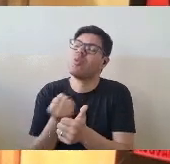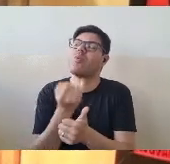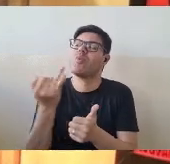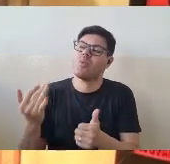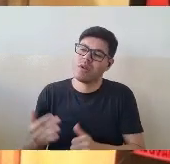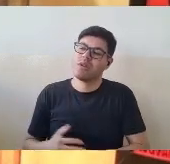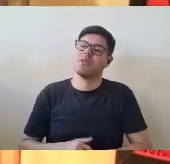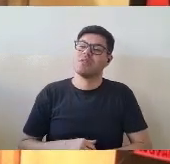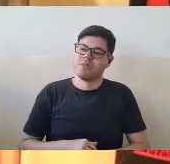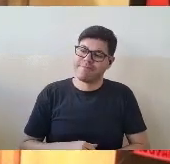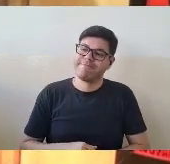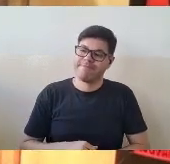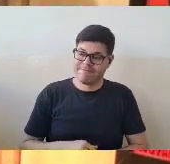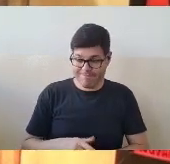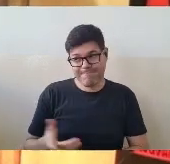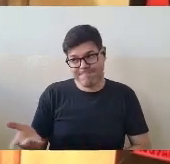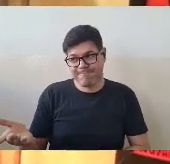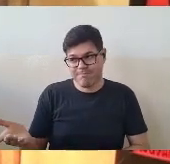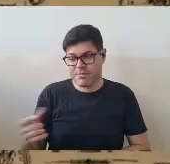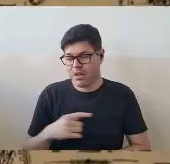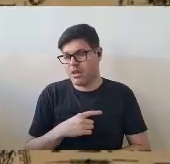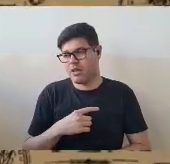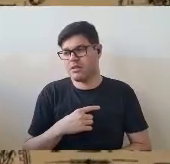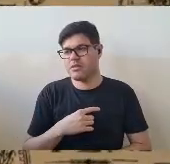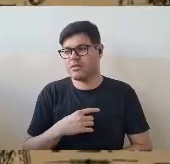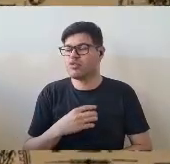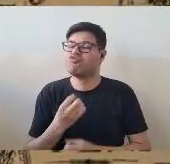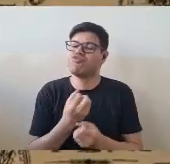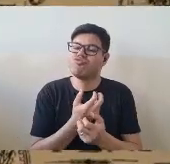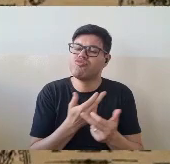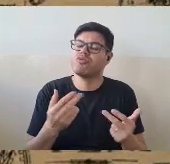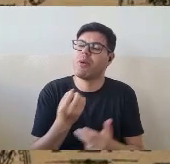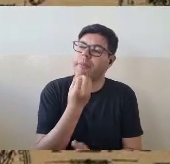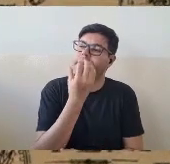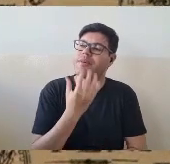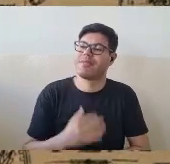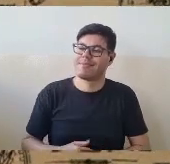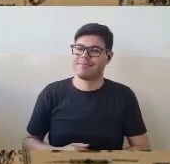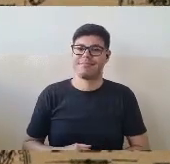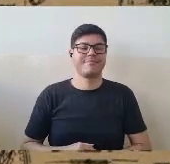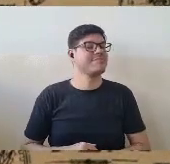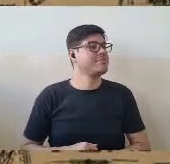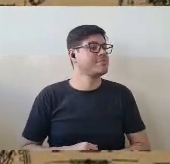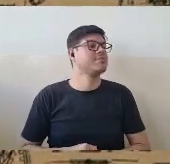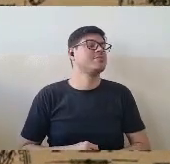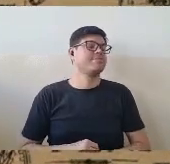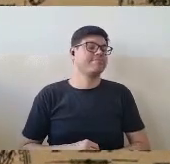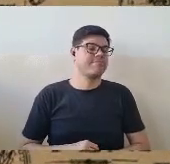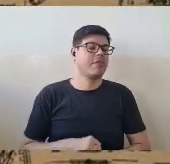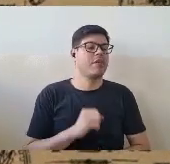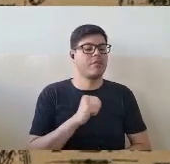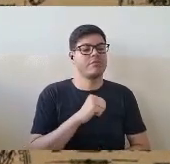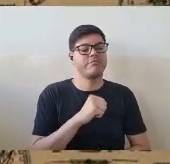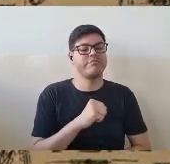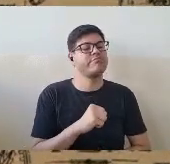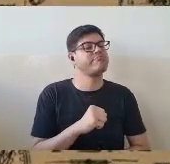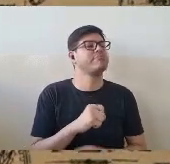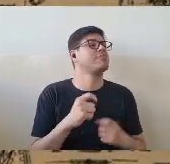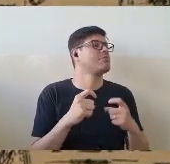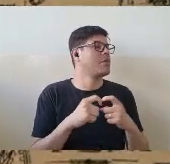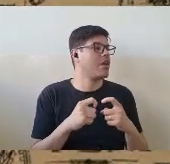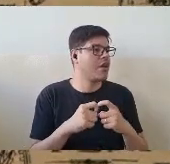por esse verdade, lado, né? Você verdade. tem uma... E muitos médicos também. É. Inclusive pediatras, não vou citar aqui, mas